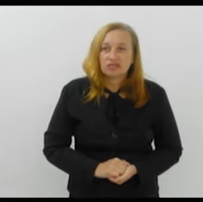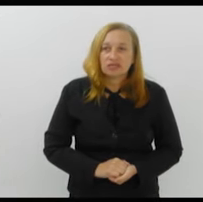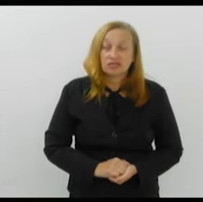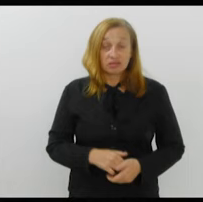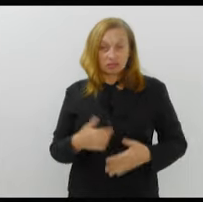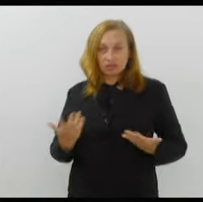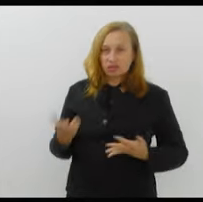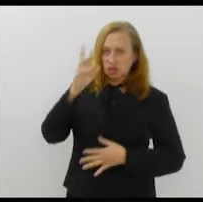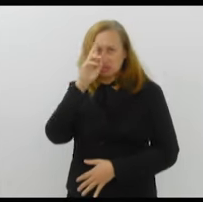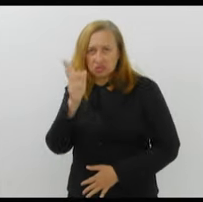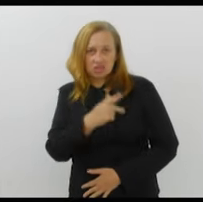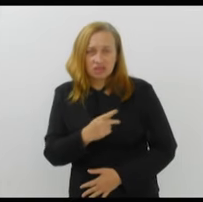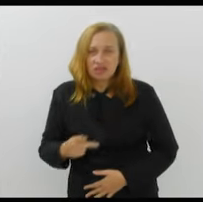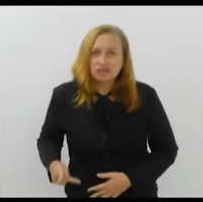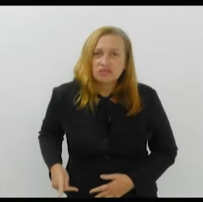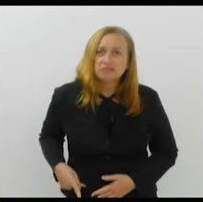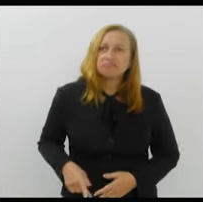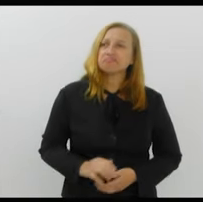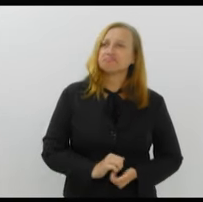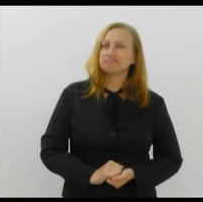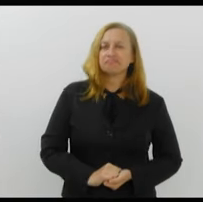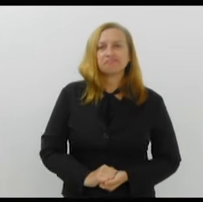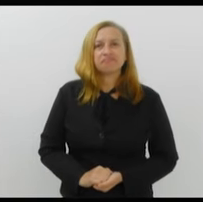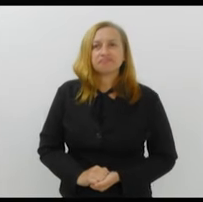Então, senhor presidente,